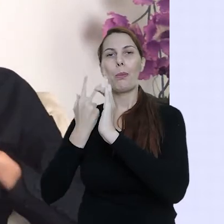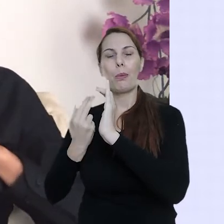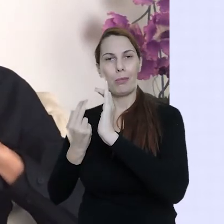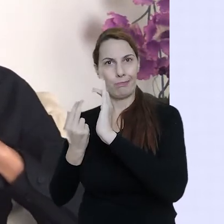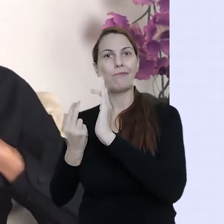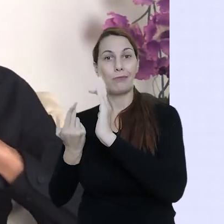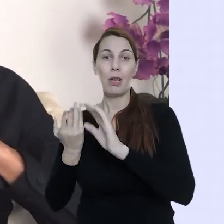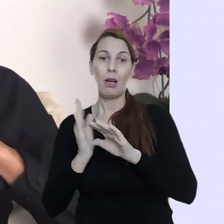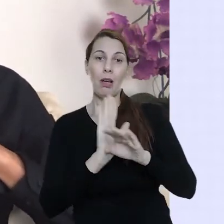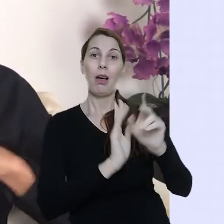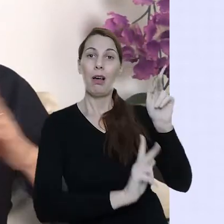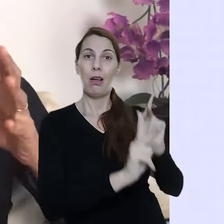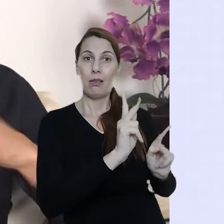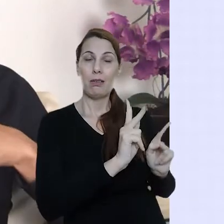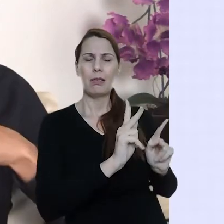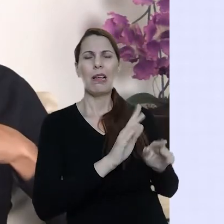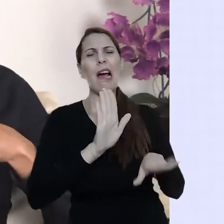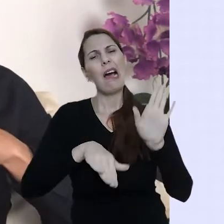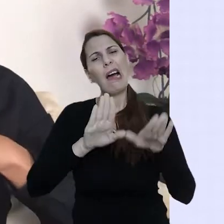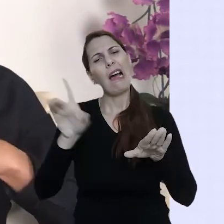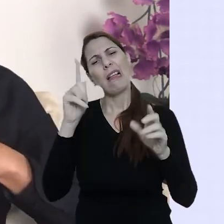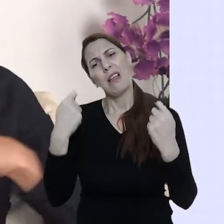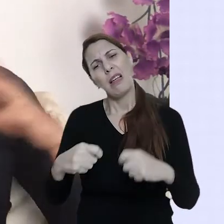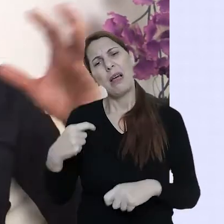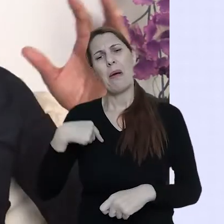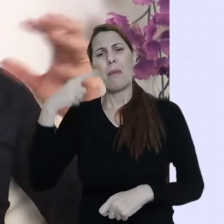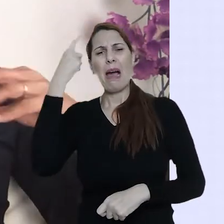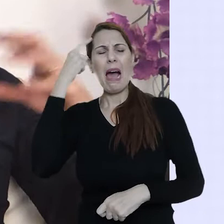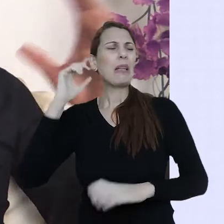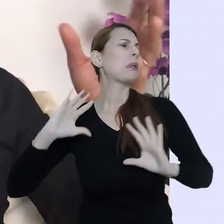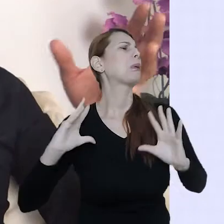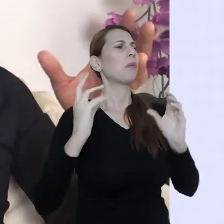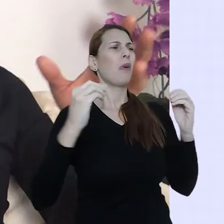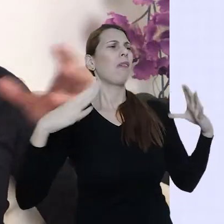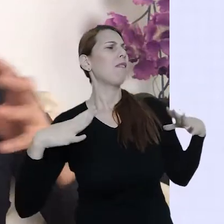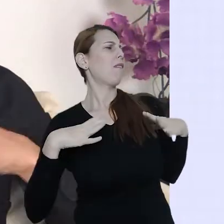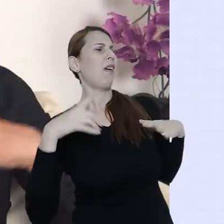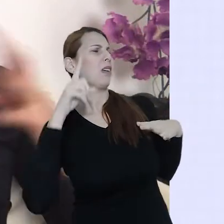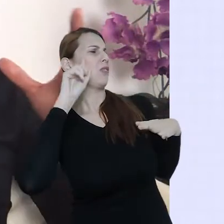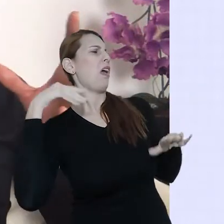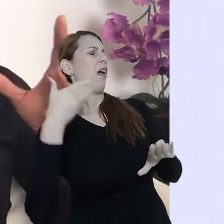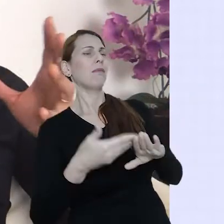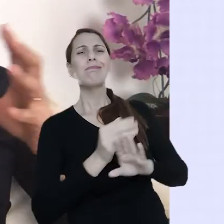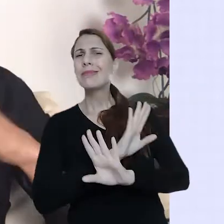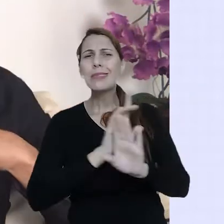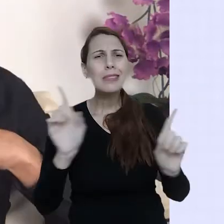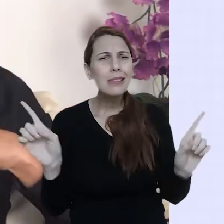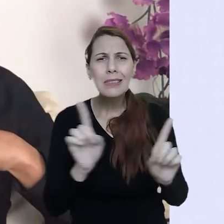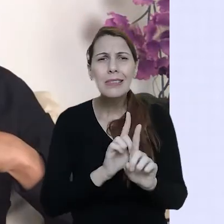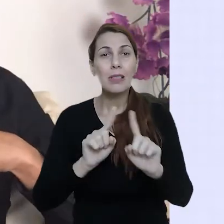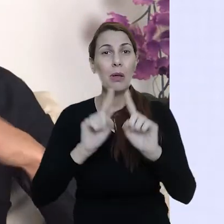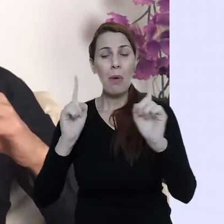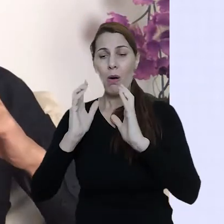essas questões. Às vezes nem é preciso, digamos, vamos agora dar folga para todo mundo. Não é nem isso, é a